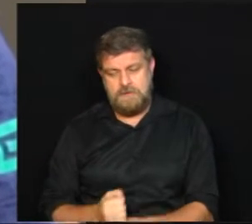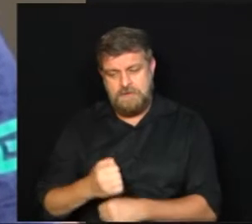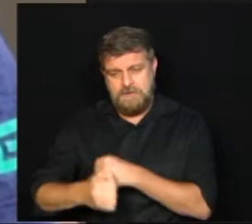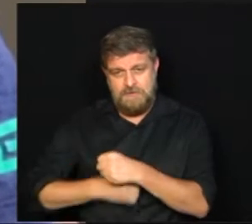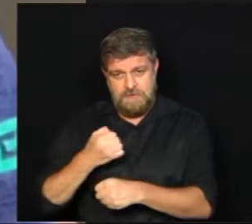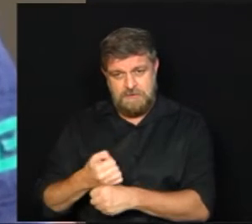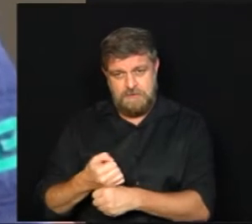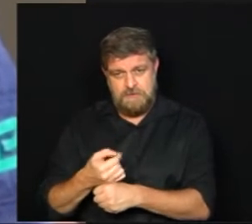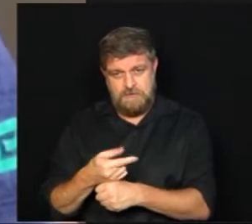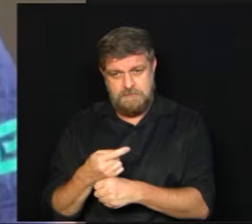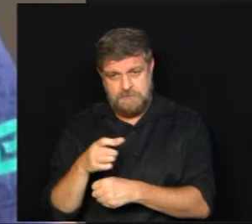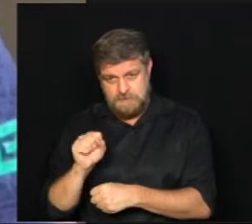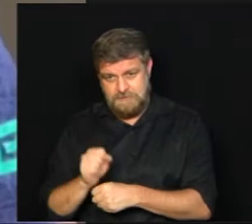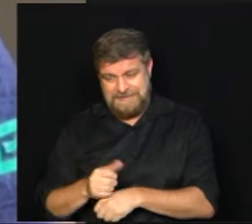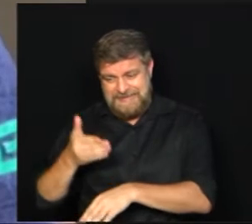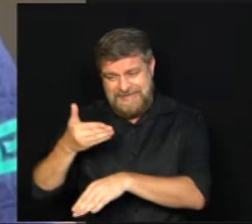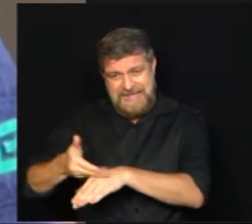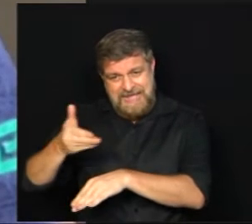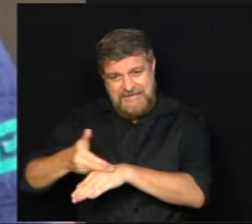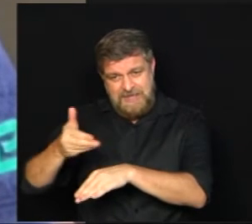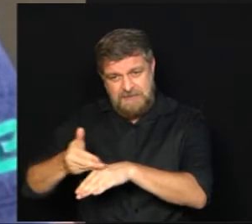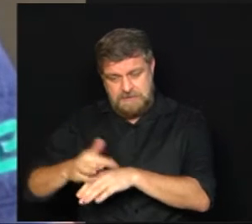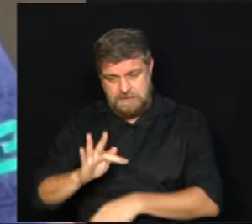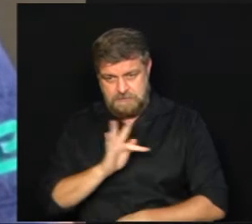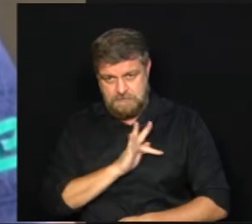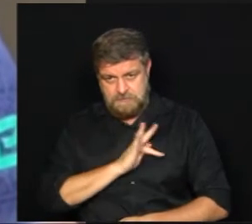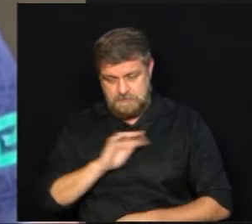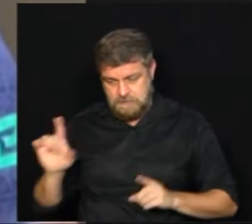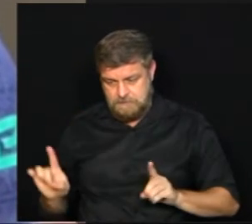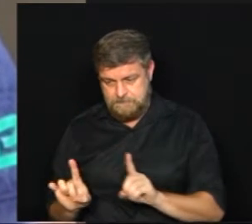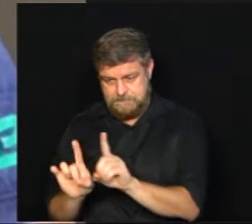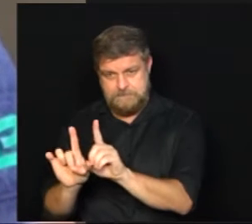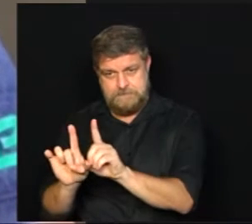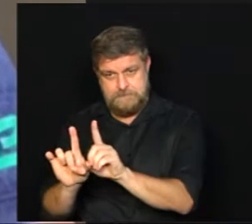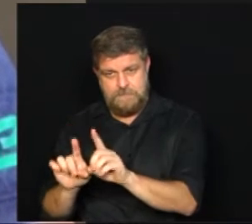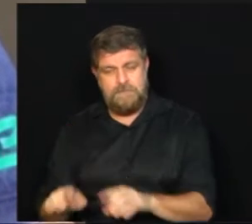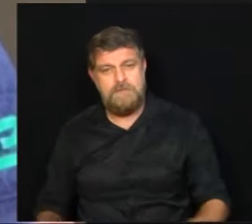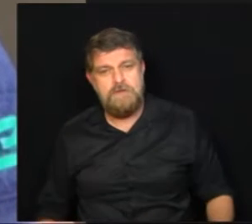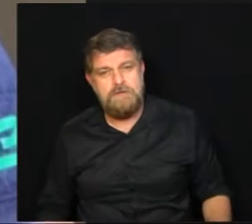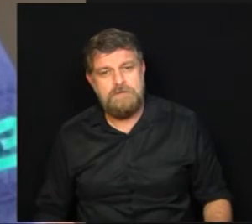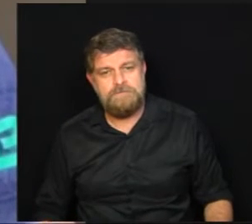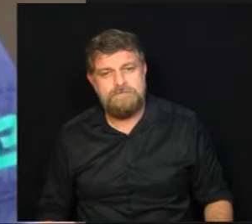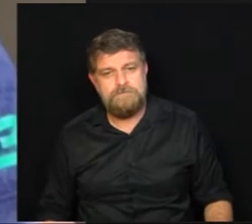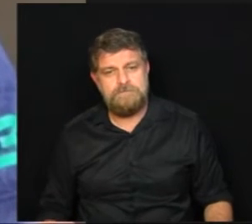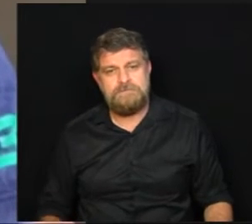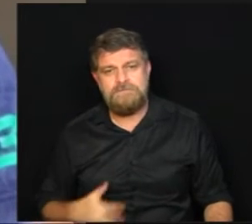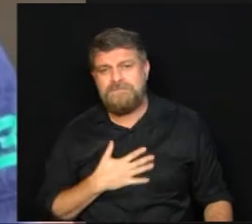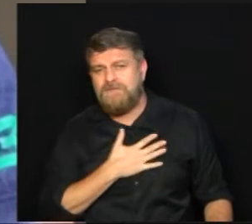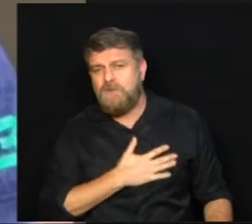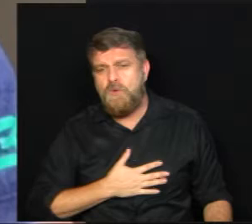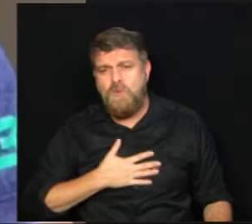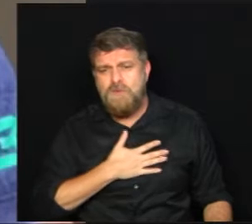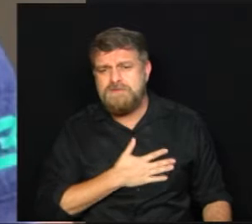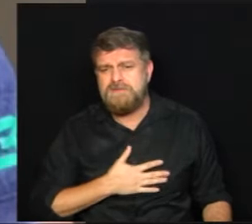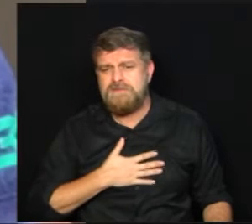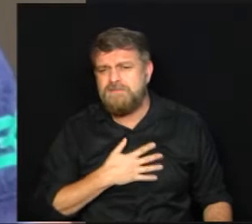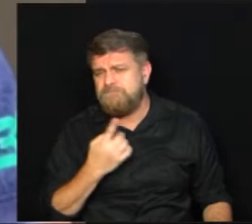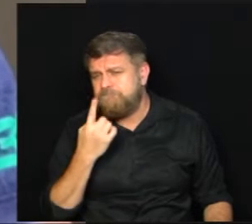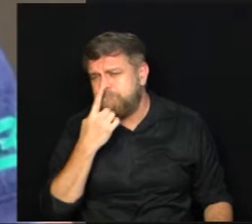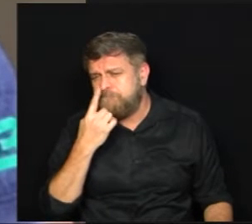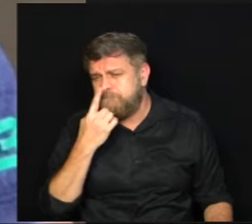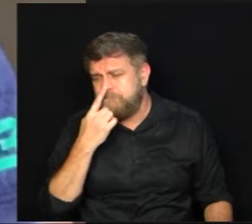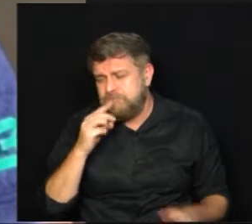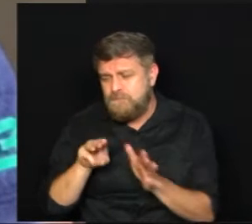eu fiz um camping treino com ele, onde ele dava aula antes. E eu gostei muito do método dele